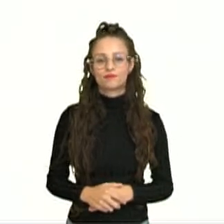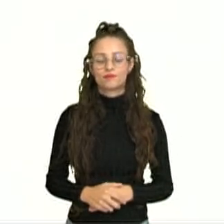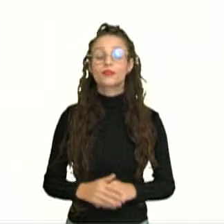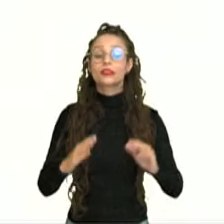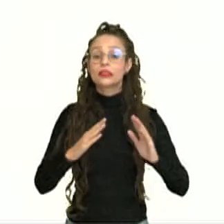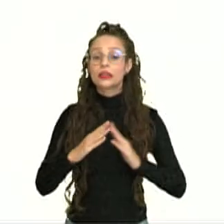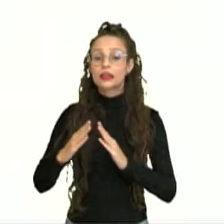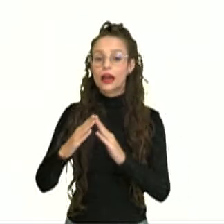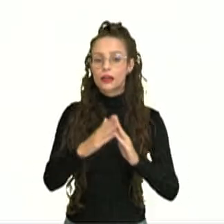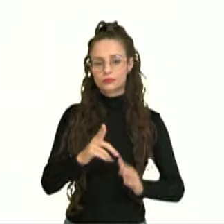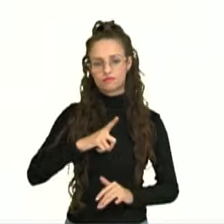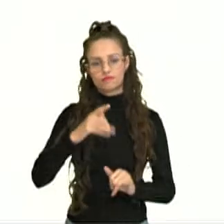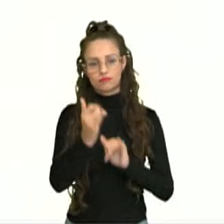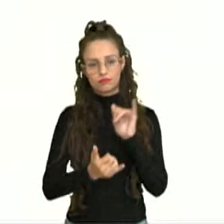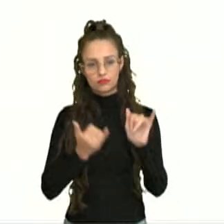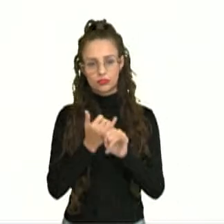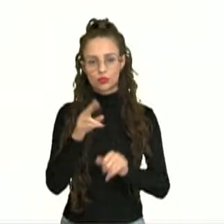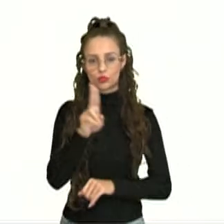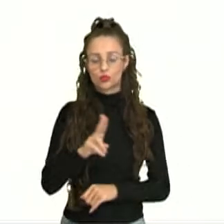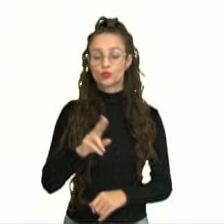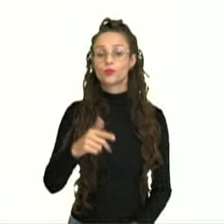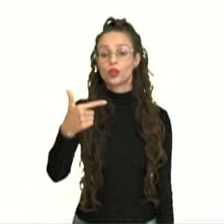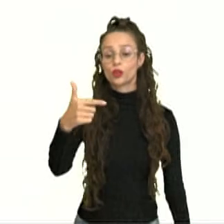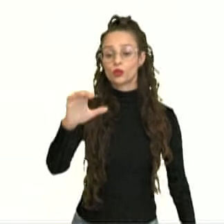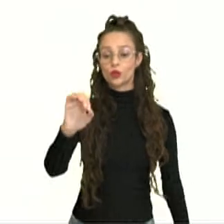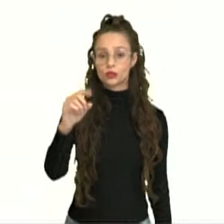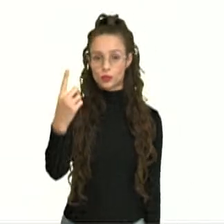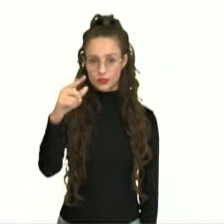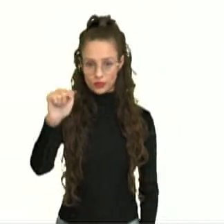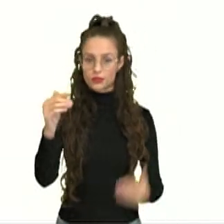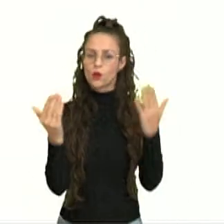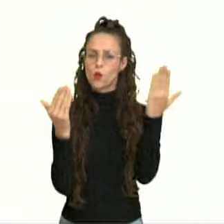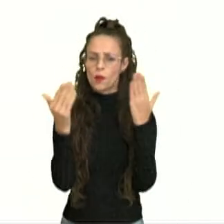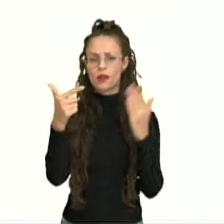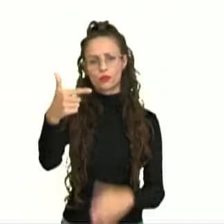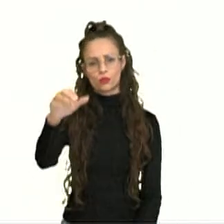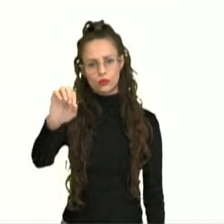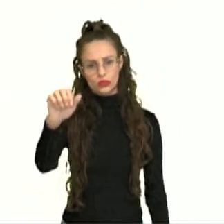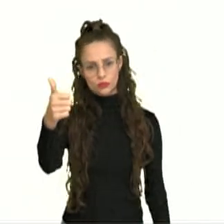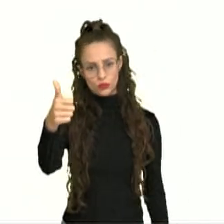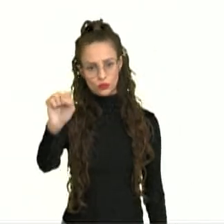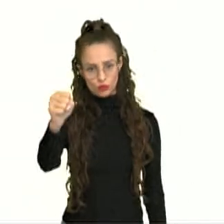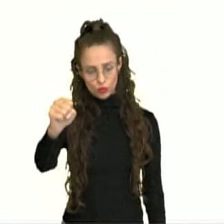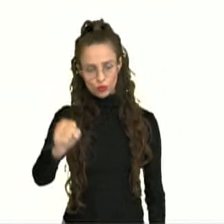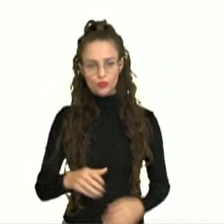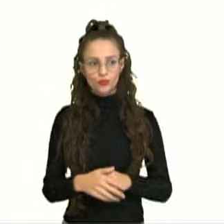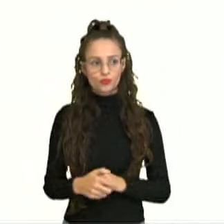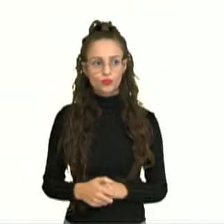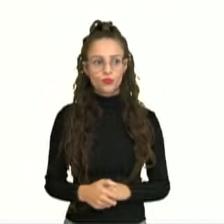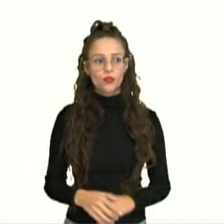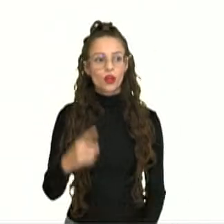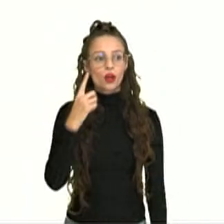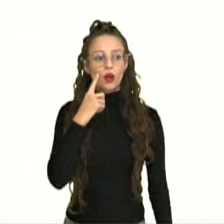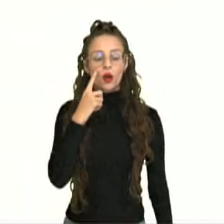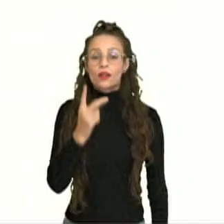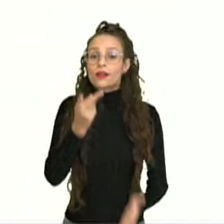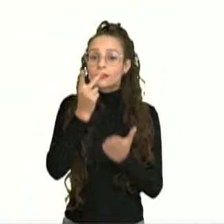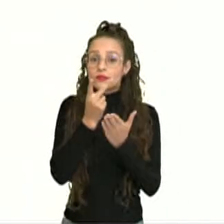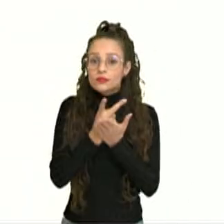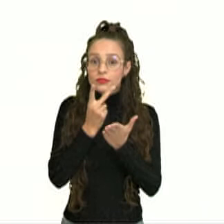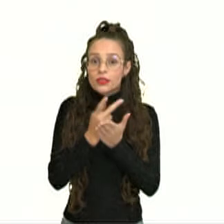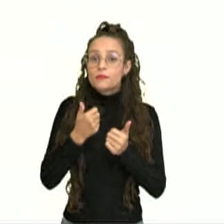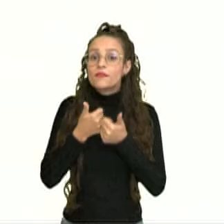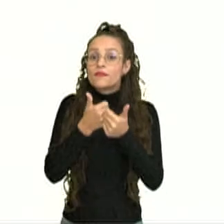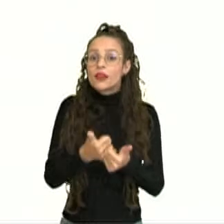domicílio. Então, em 2017, comparando com 2018, aqui, ó, sempre acompanhe